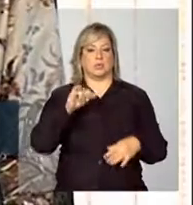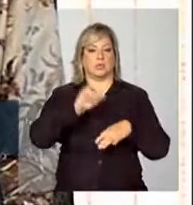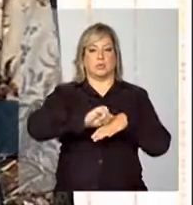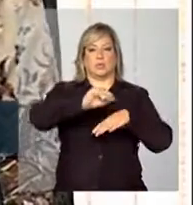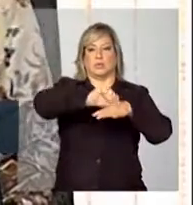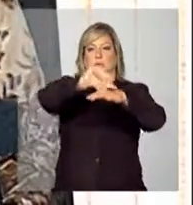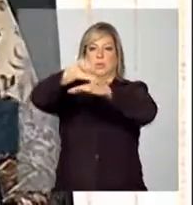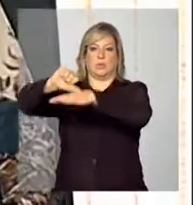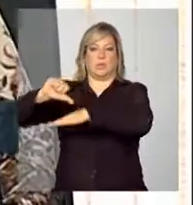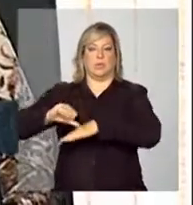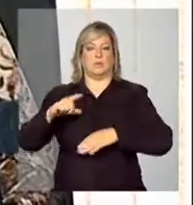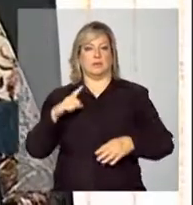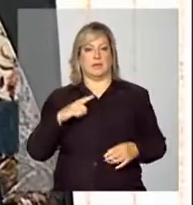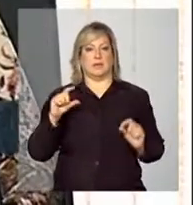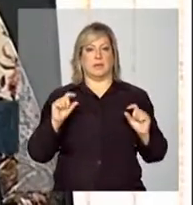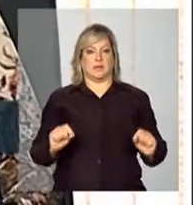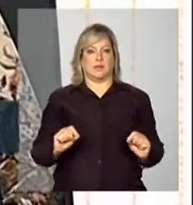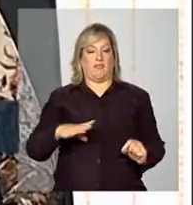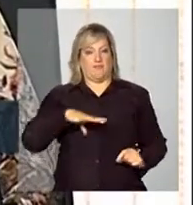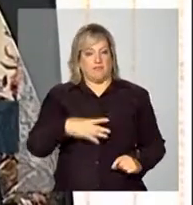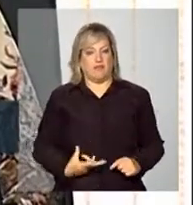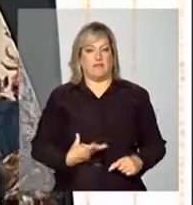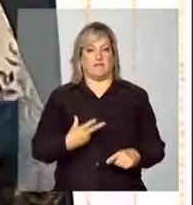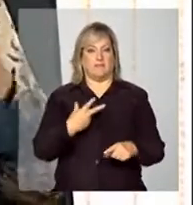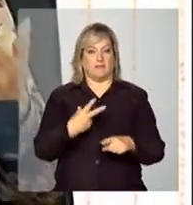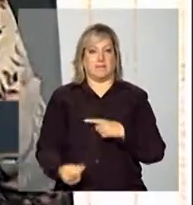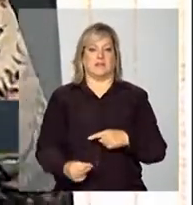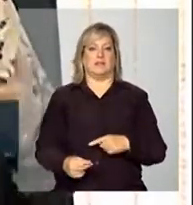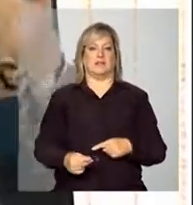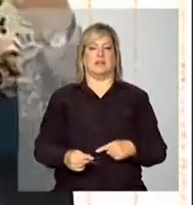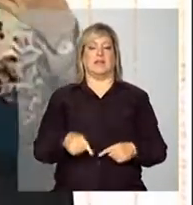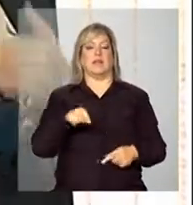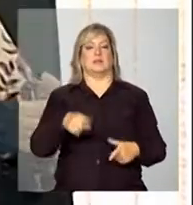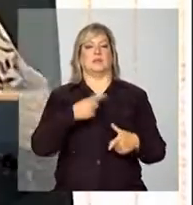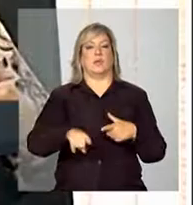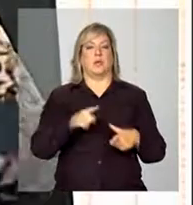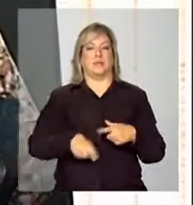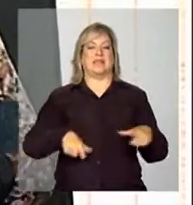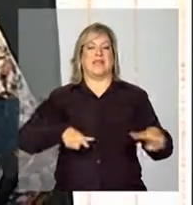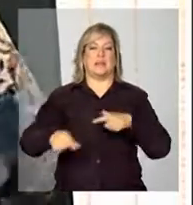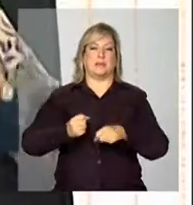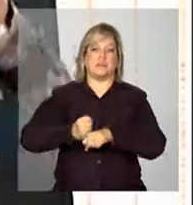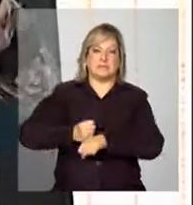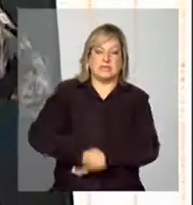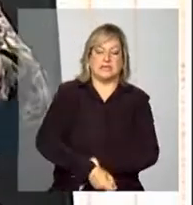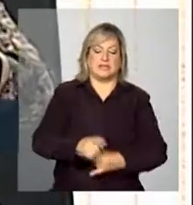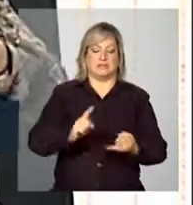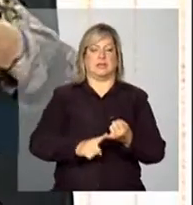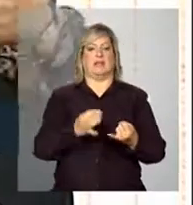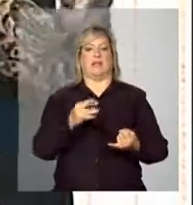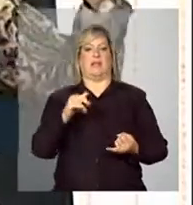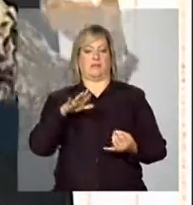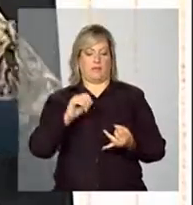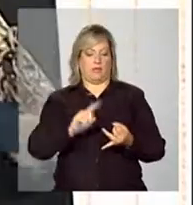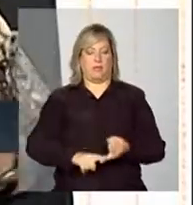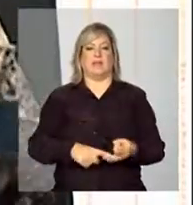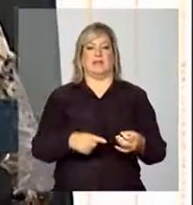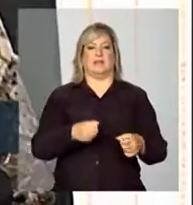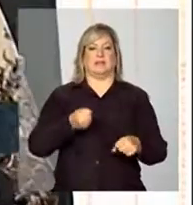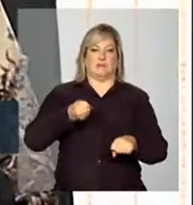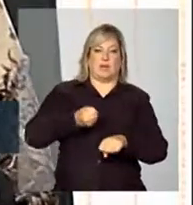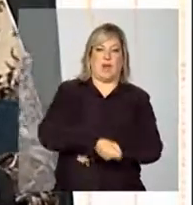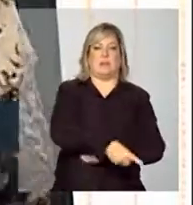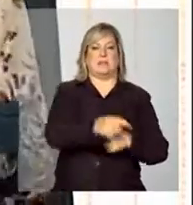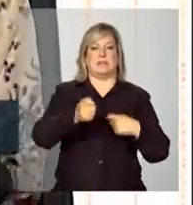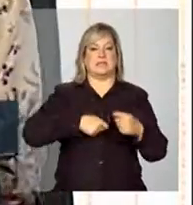rede de núcleos voltadas ao enfrentamento ao trabalho e ao trabalho escravo pelo viés do tráfico EA exploração sexual com